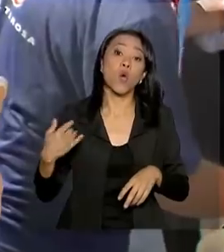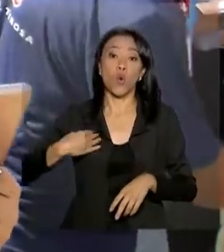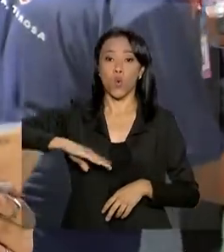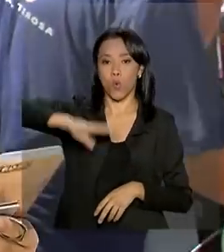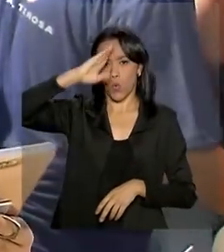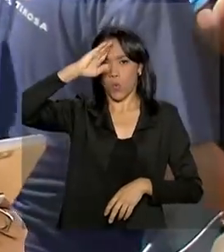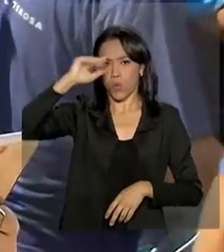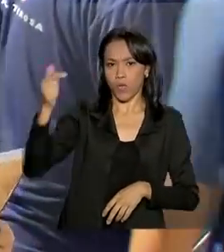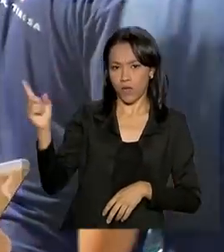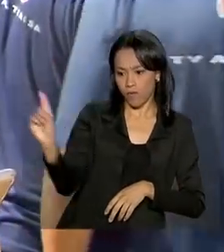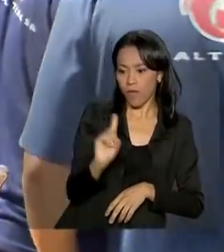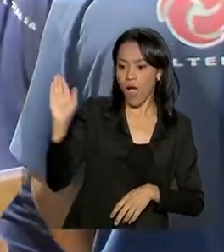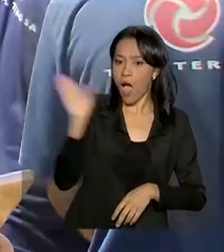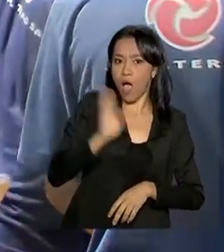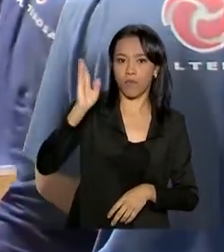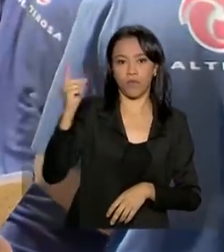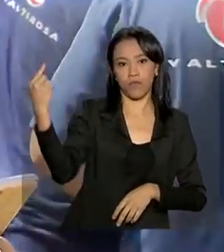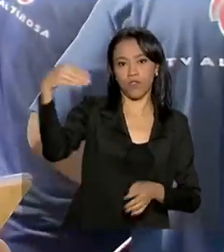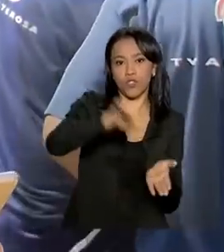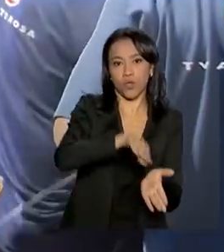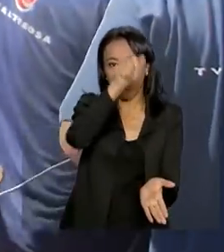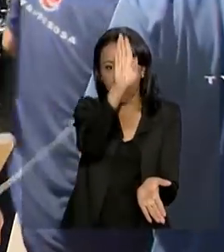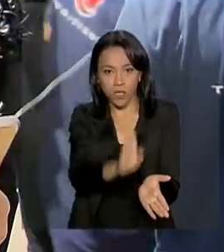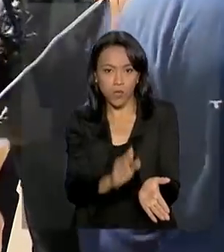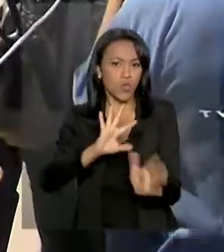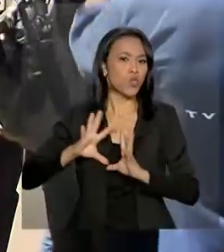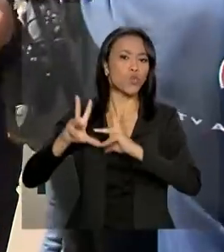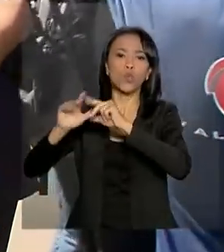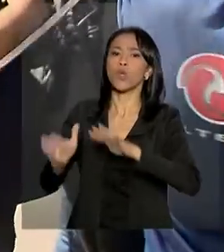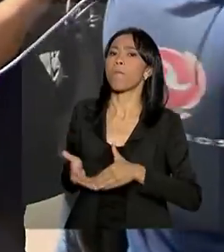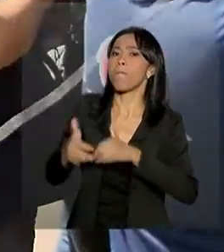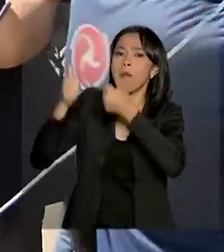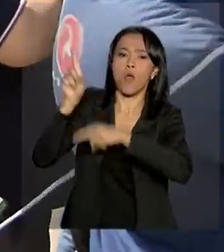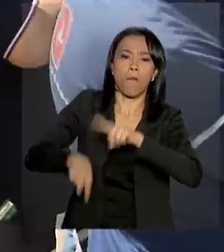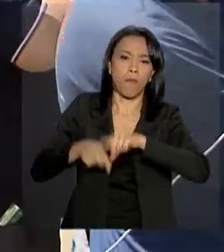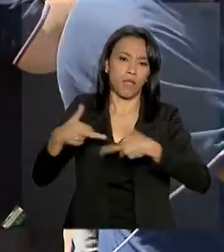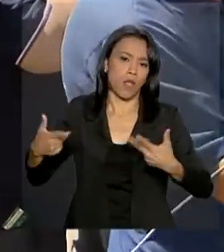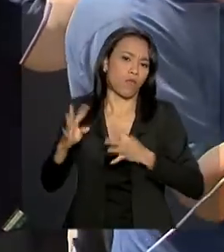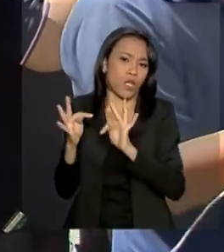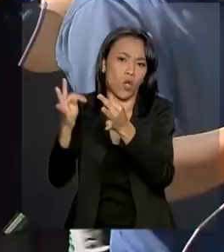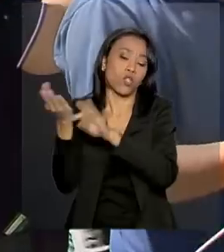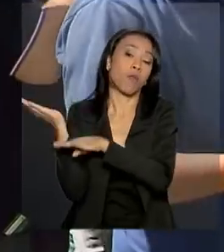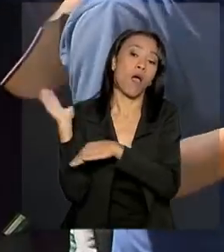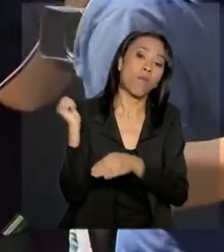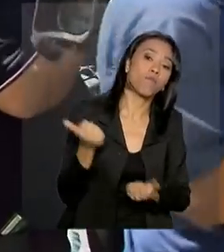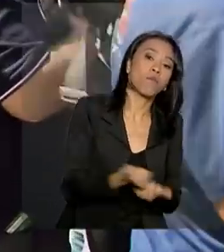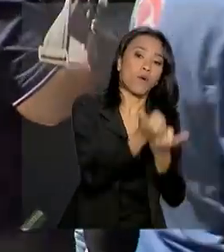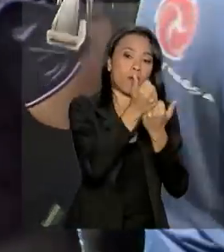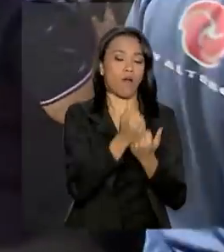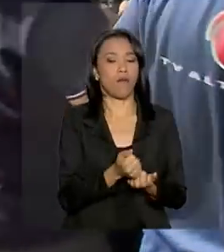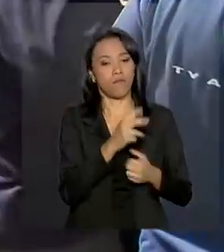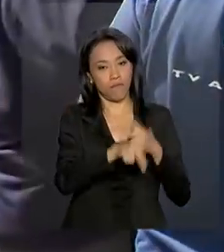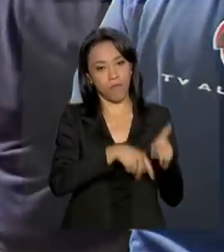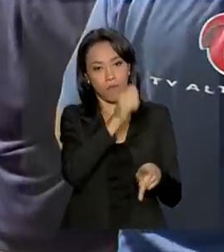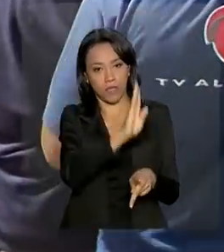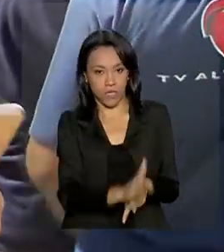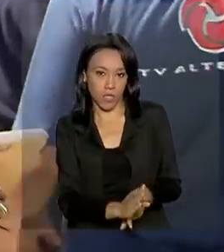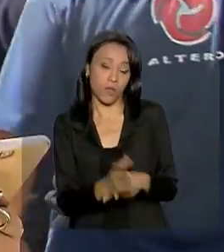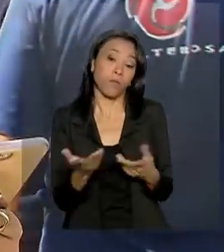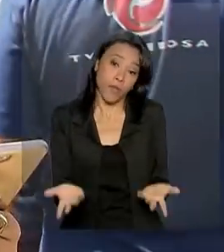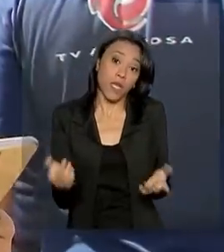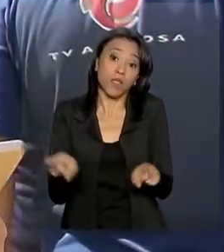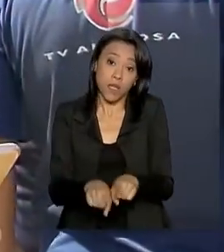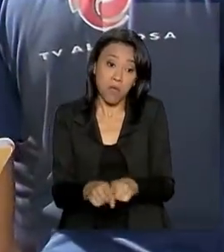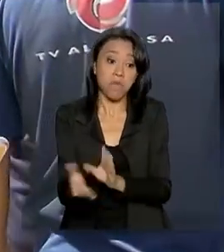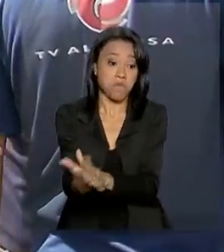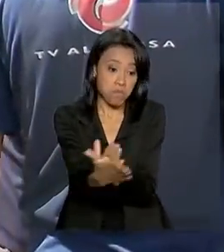veio o mais rápido possível e que trouxe tudo o que há de melhor para ajudar os brasileiros. Ele também falou, elogiou